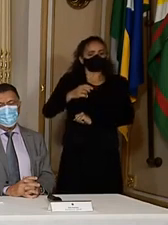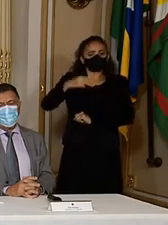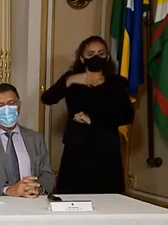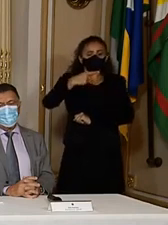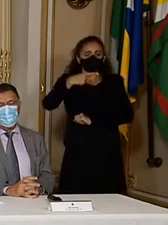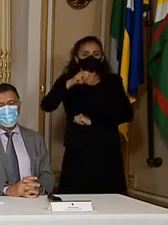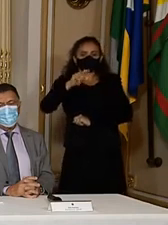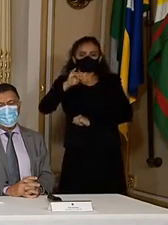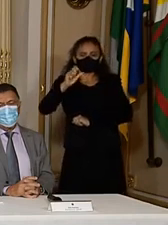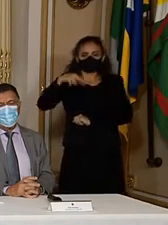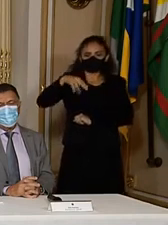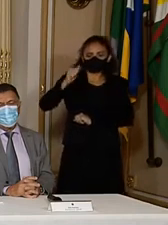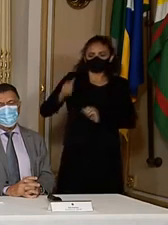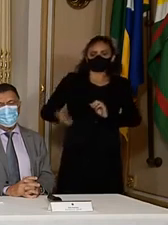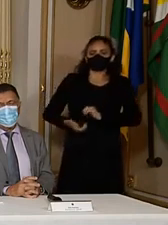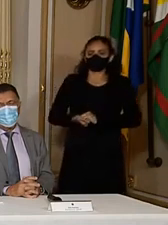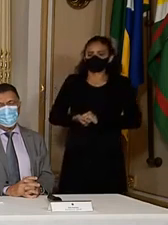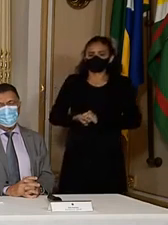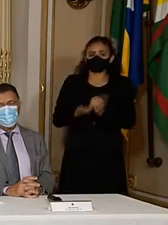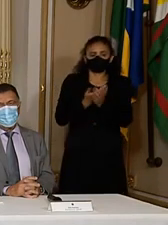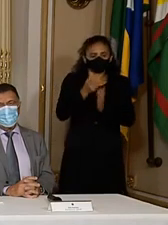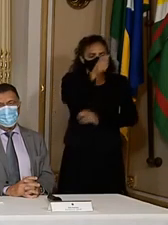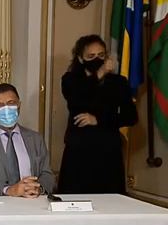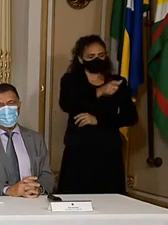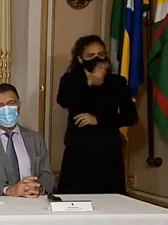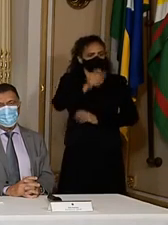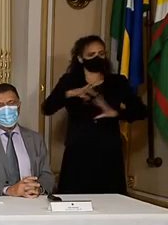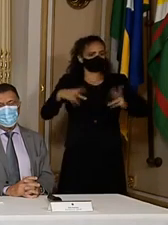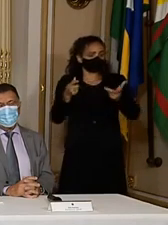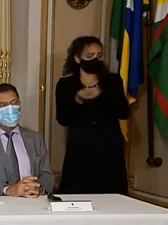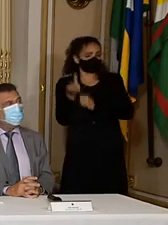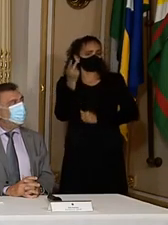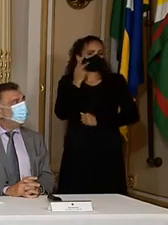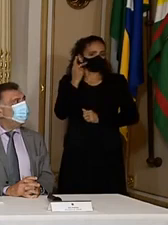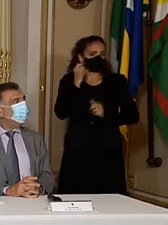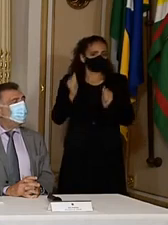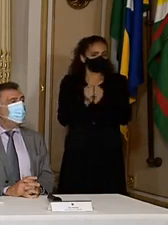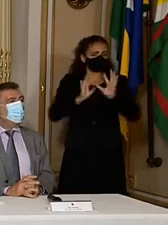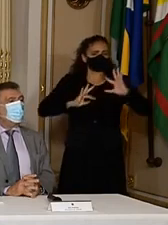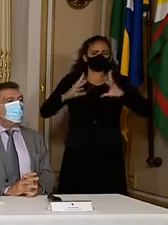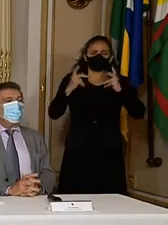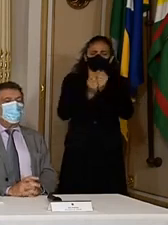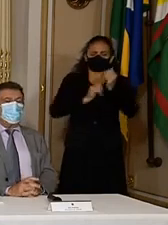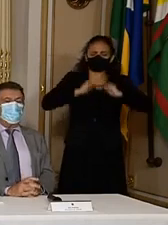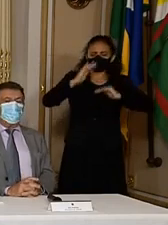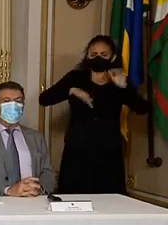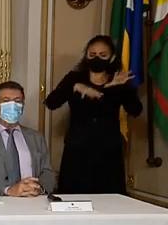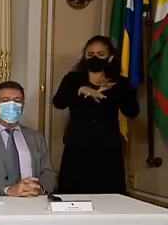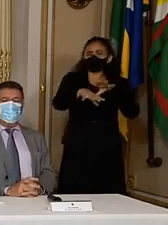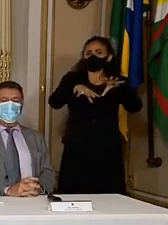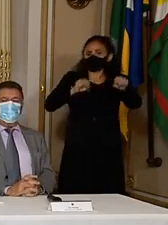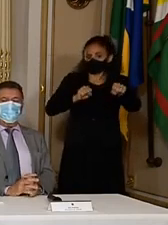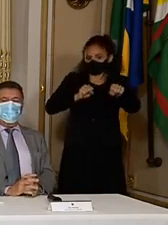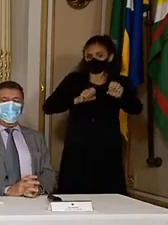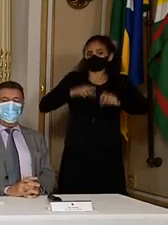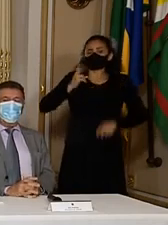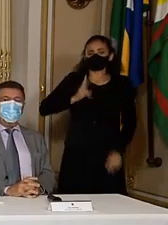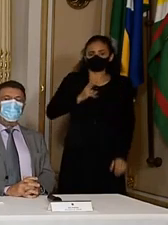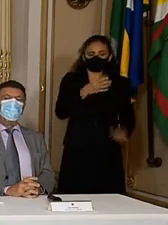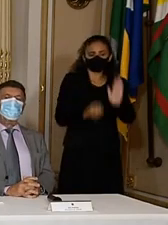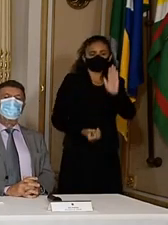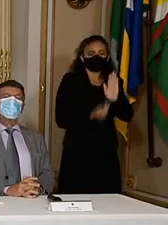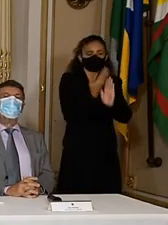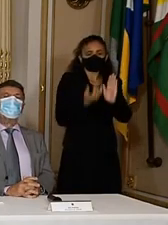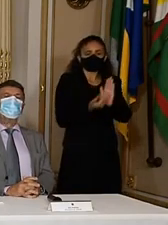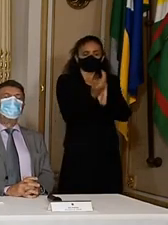Poliana a Cagece a companhia de saneamento do Ceará que nos trouxe toda a capacitação para esse para